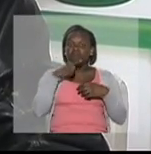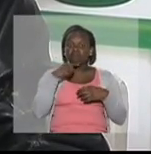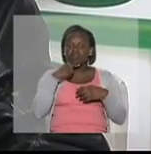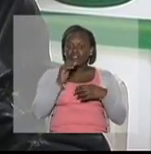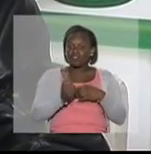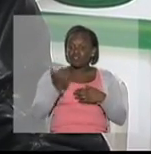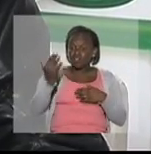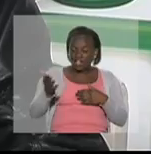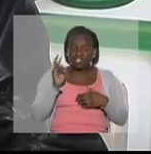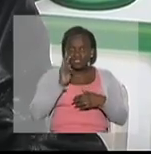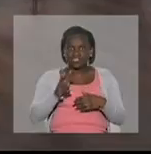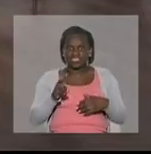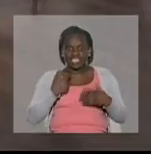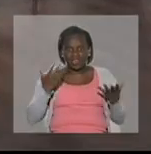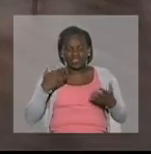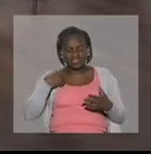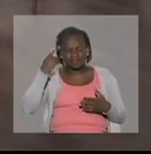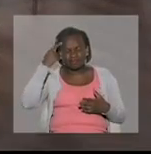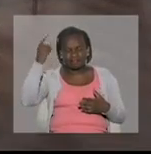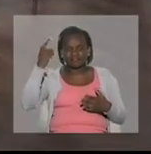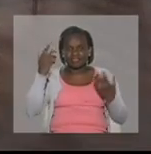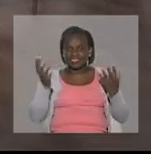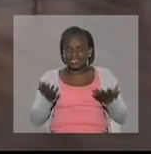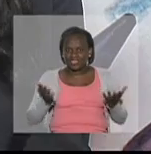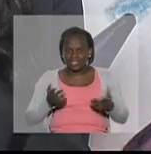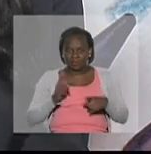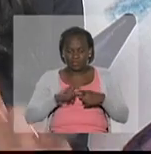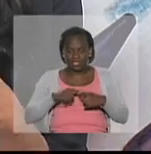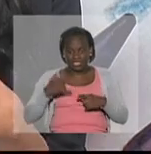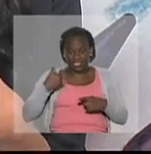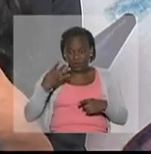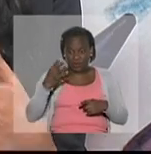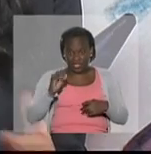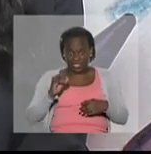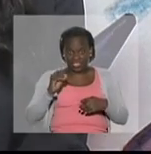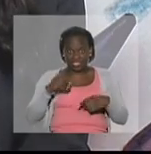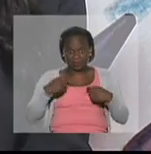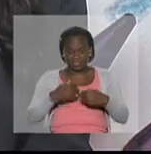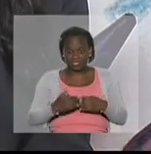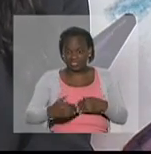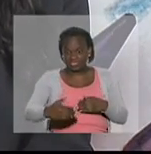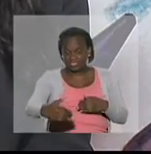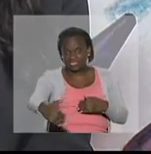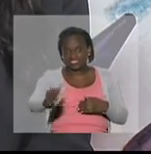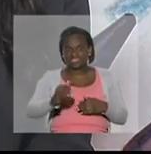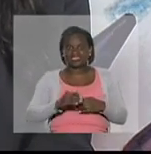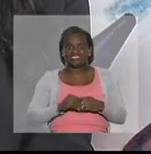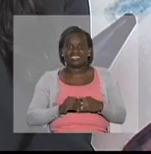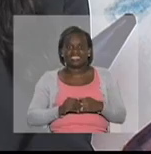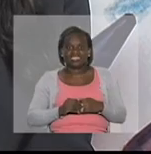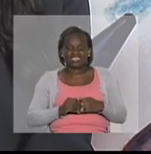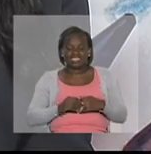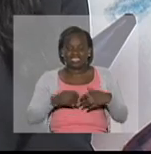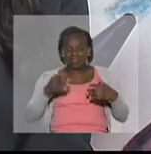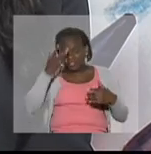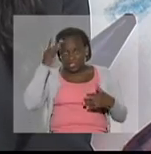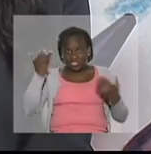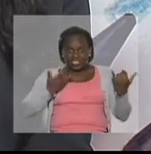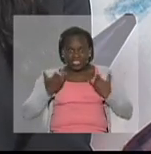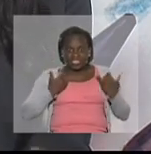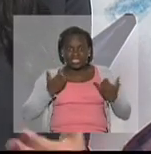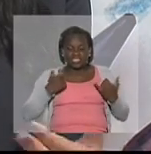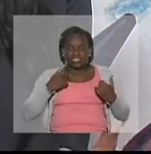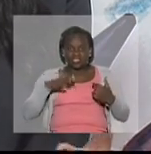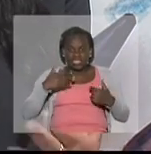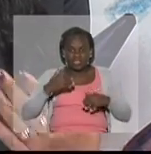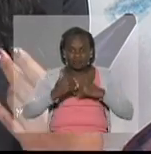consegue ver. Não vê. Engraçado, acabei de ter uma ideia agora, né? Porque depois dos 40, a gente tem que ir fazendo assim, né? E diz que a